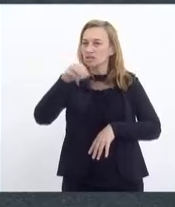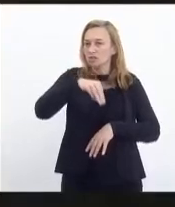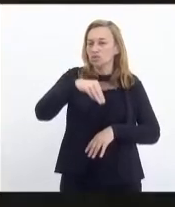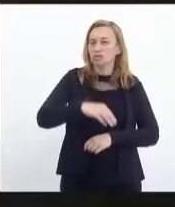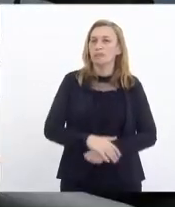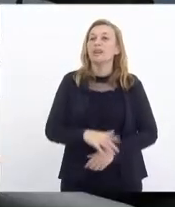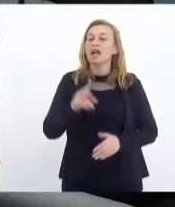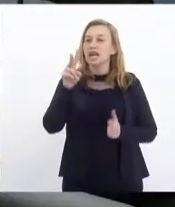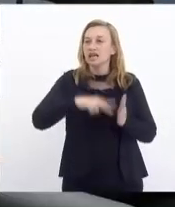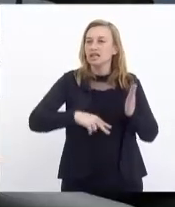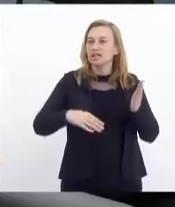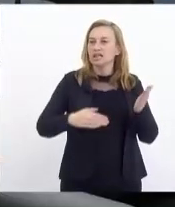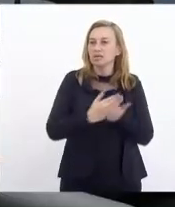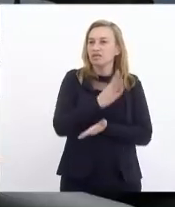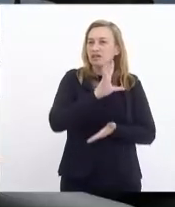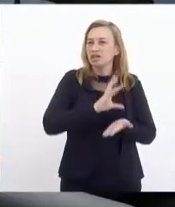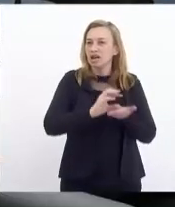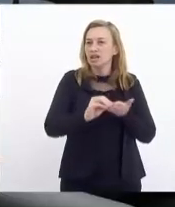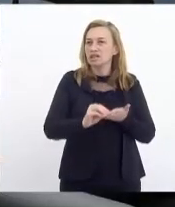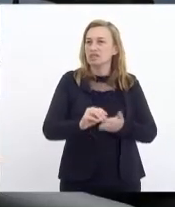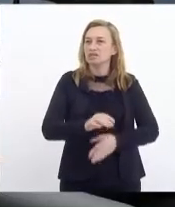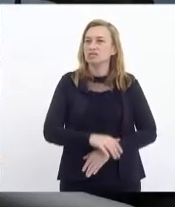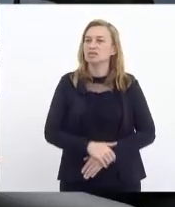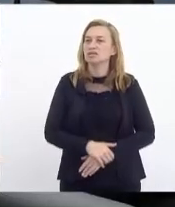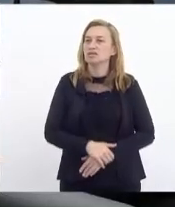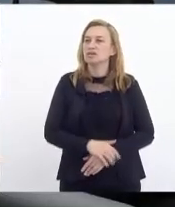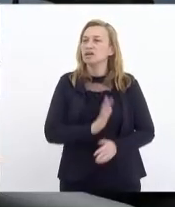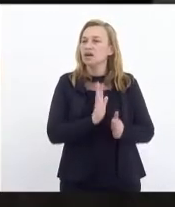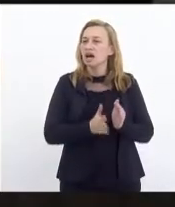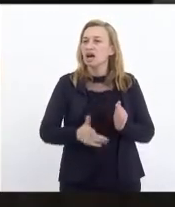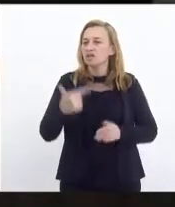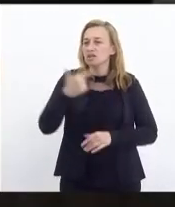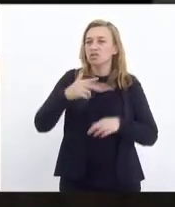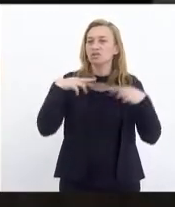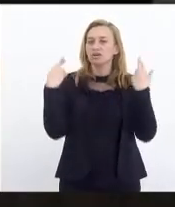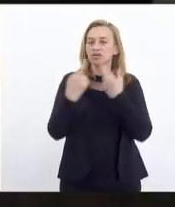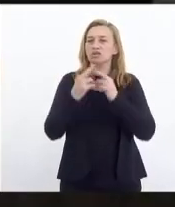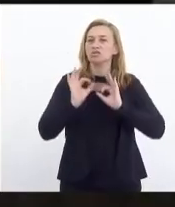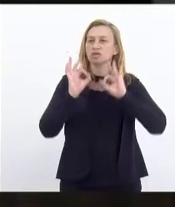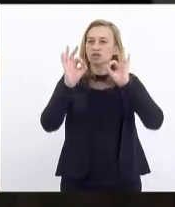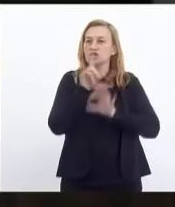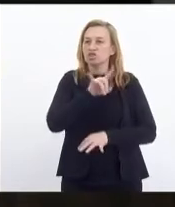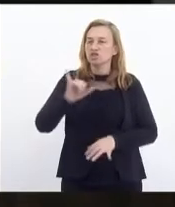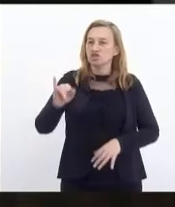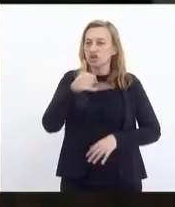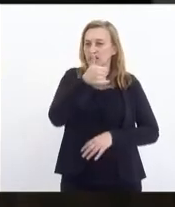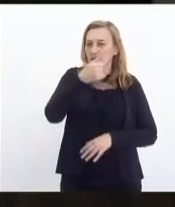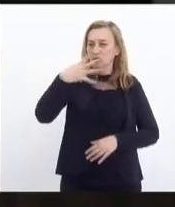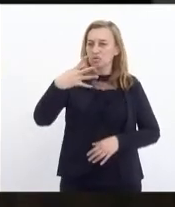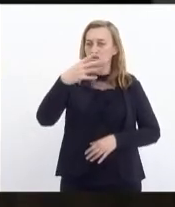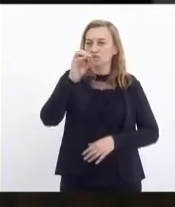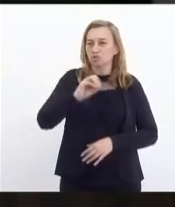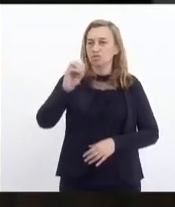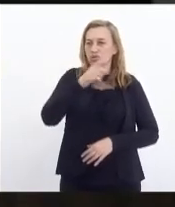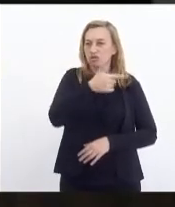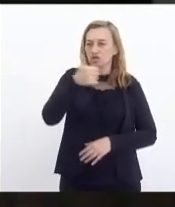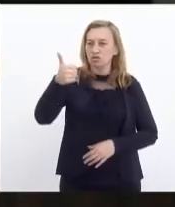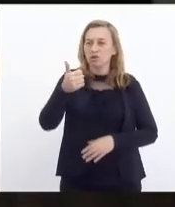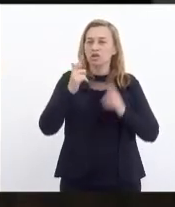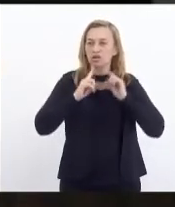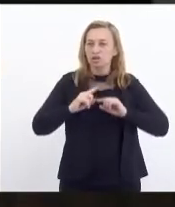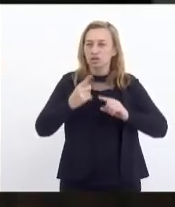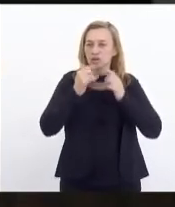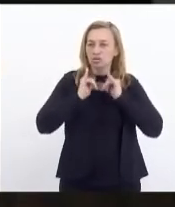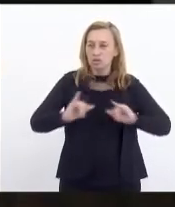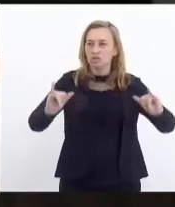15h55. Lida e aprovada a ata, passa-se a ordem da segunda sessão extraordinária do dia 14 de outubro de 21. Anuncio, em regime